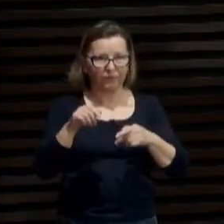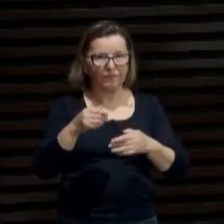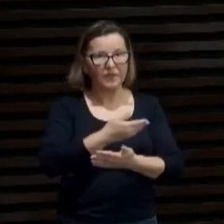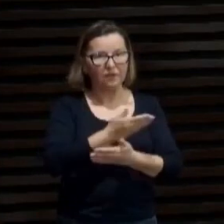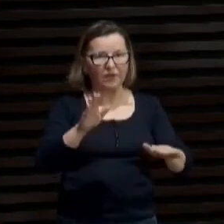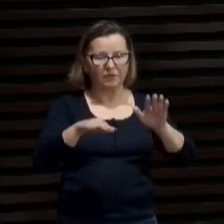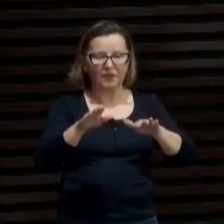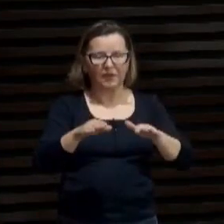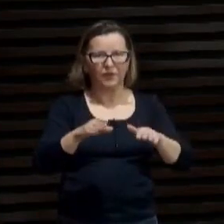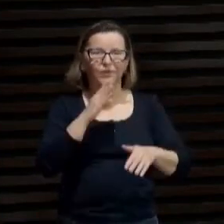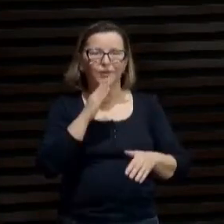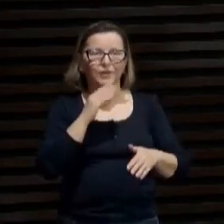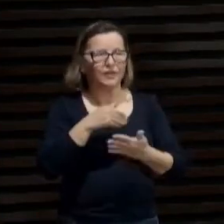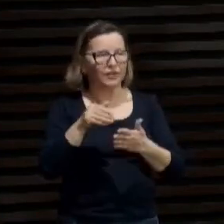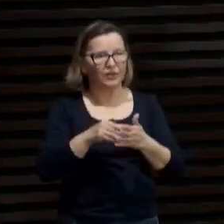de todos os homens.